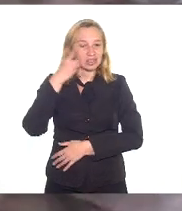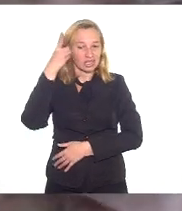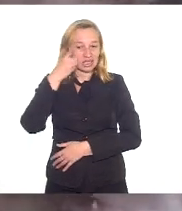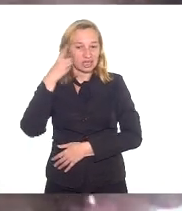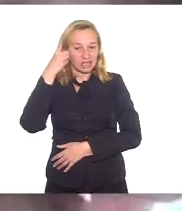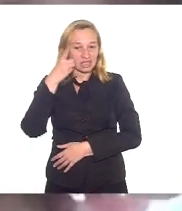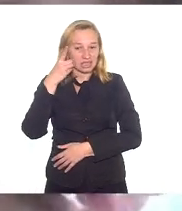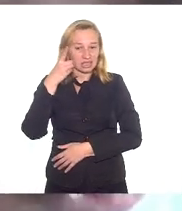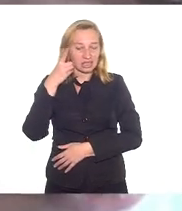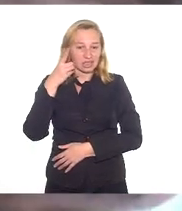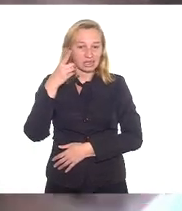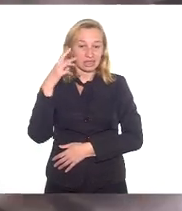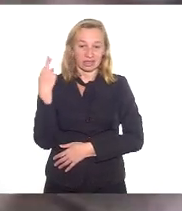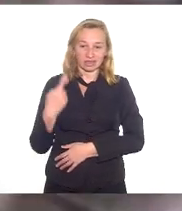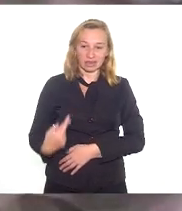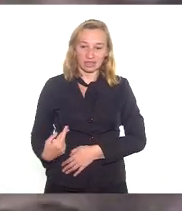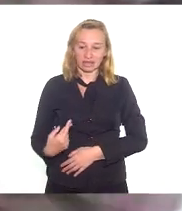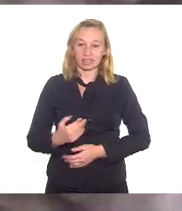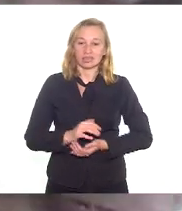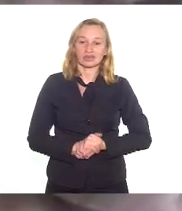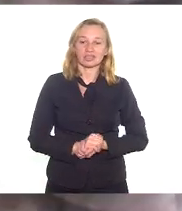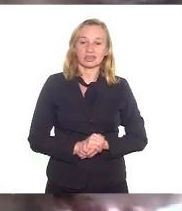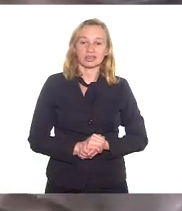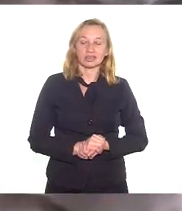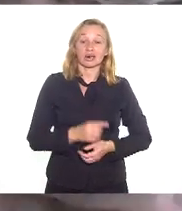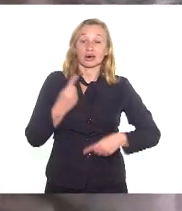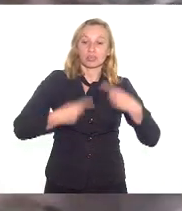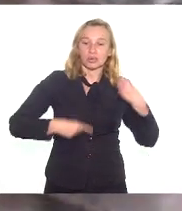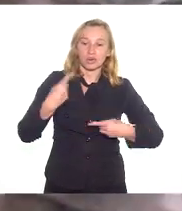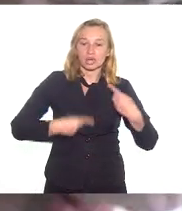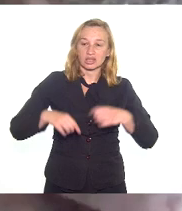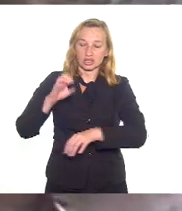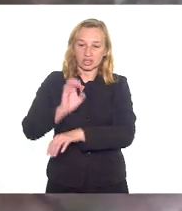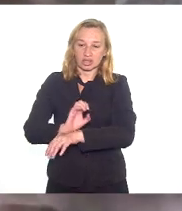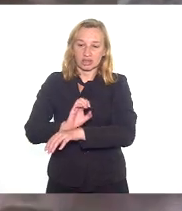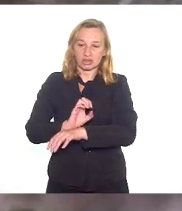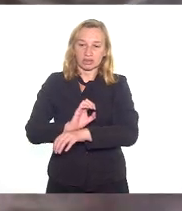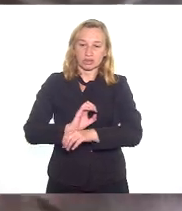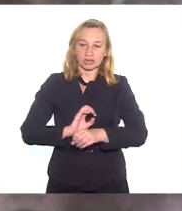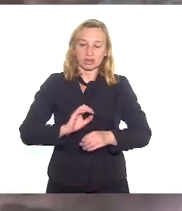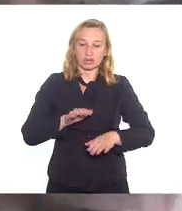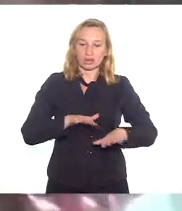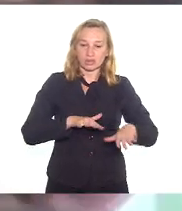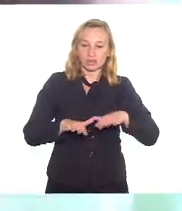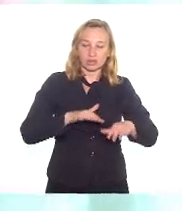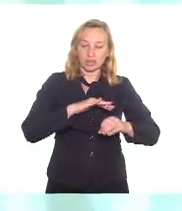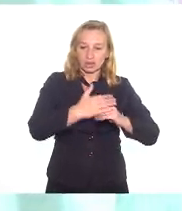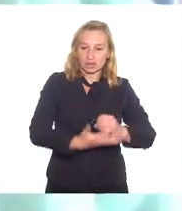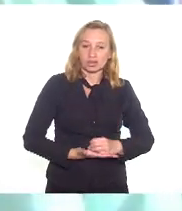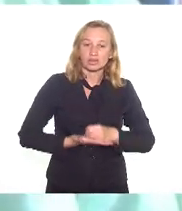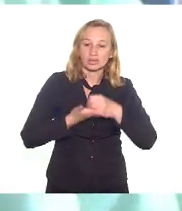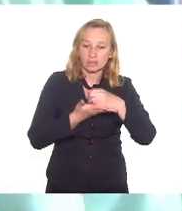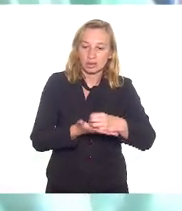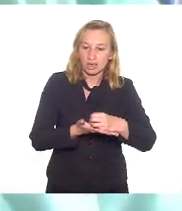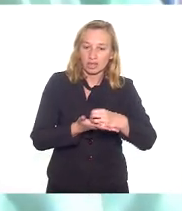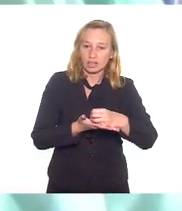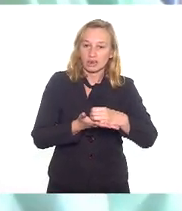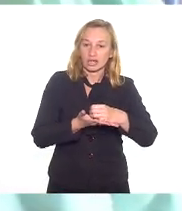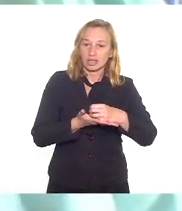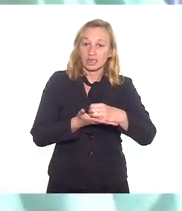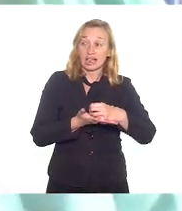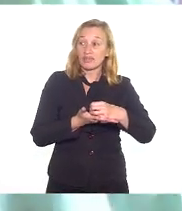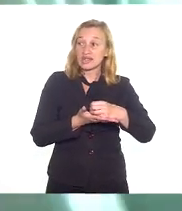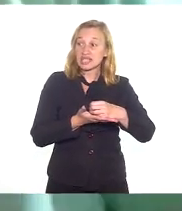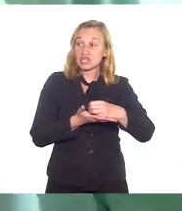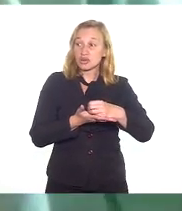Souza, que institui a Política Estadual para o Desenvolvimento Sustentável nos Povos e Comunidades Tradicionais, é